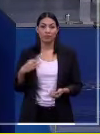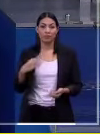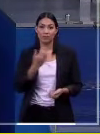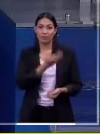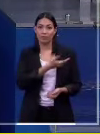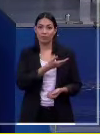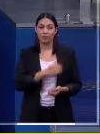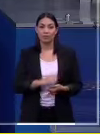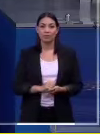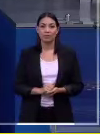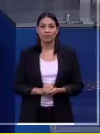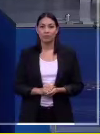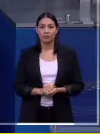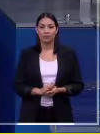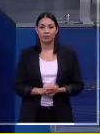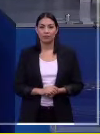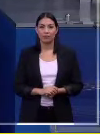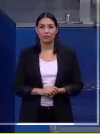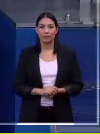Coração.